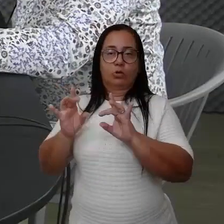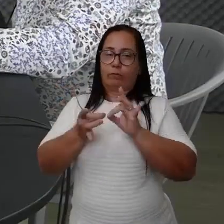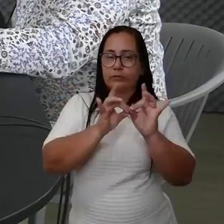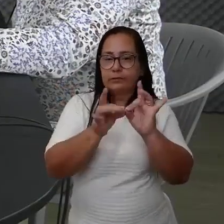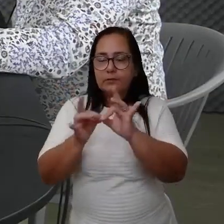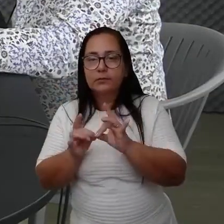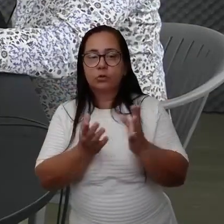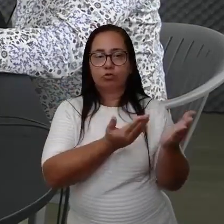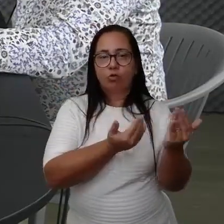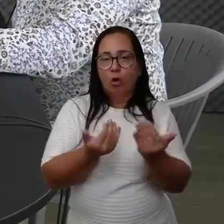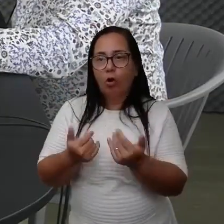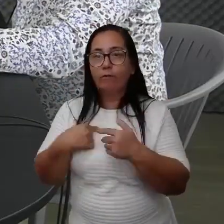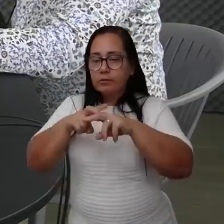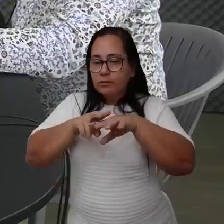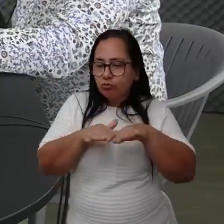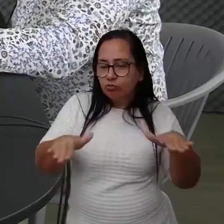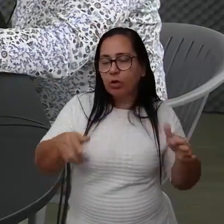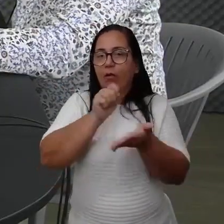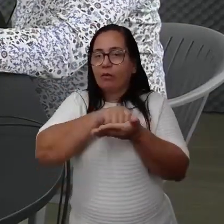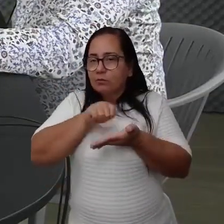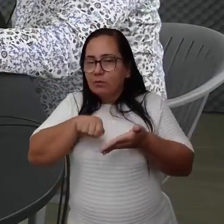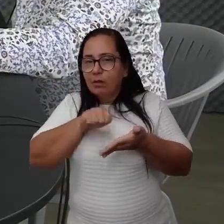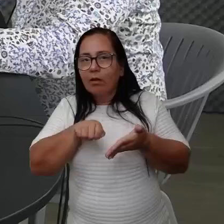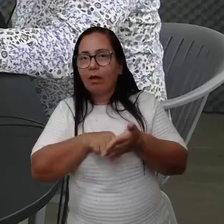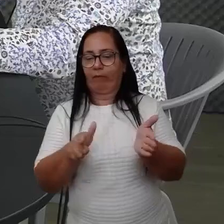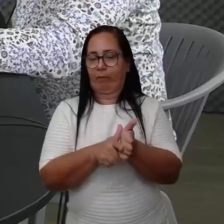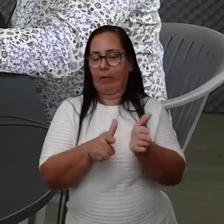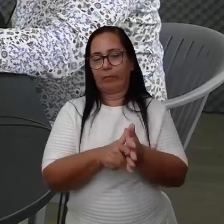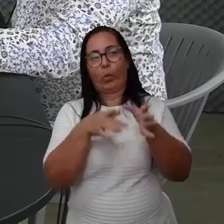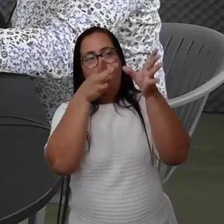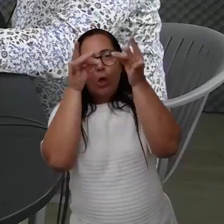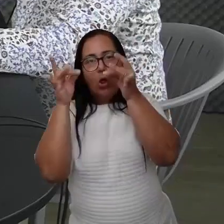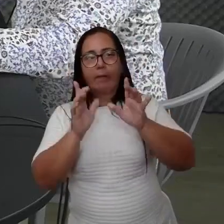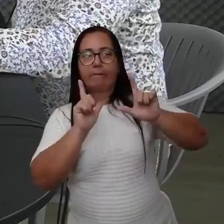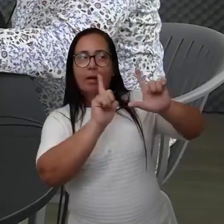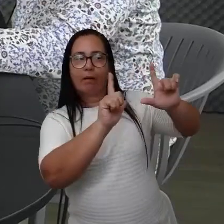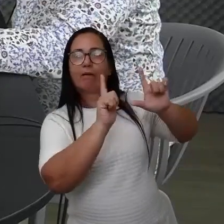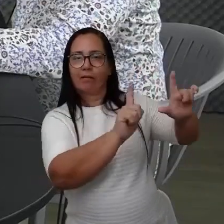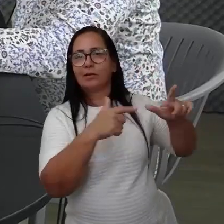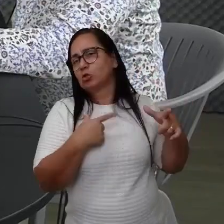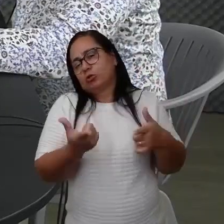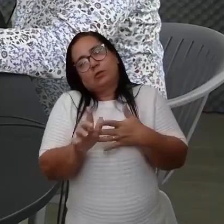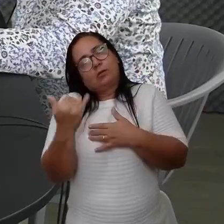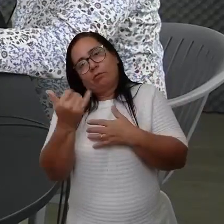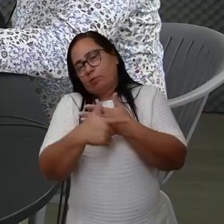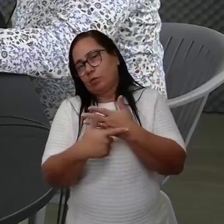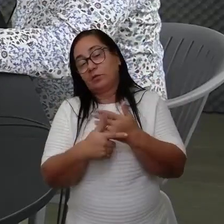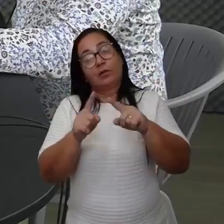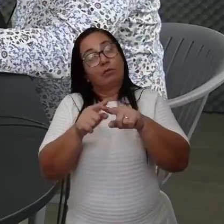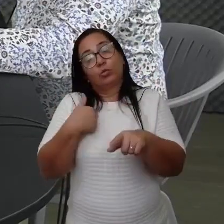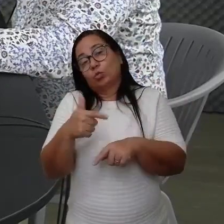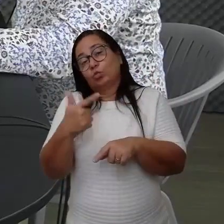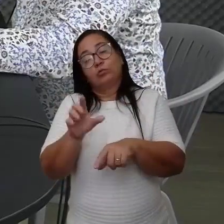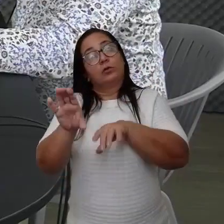trabalhava com jovens, senta no chão, escreve aqui na cartolina, cola na parede, e eu tinha esse papel, mas não tinha uma